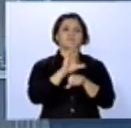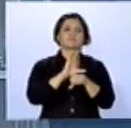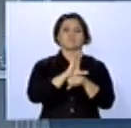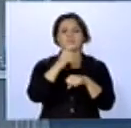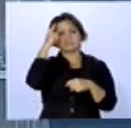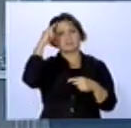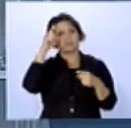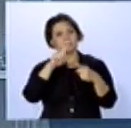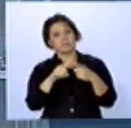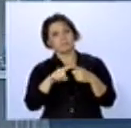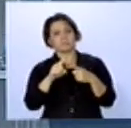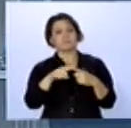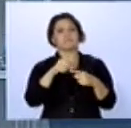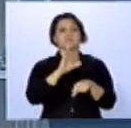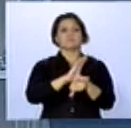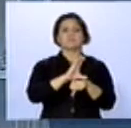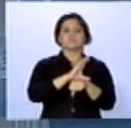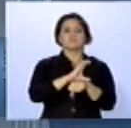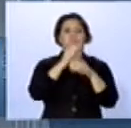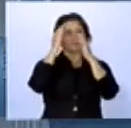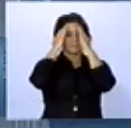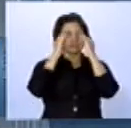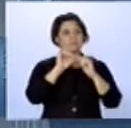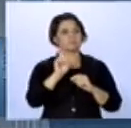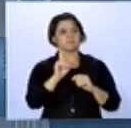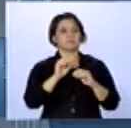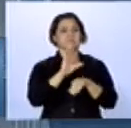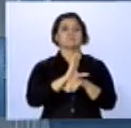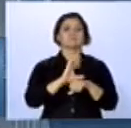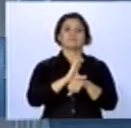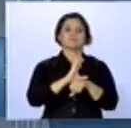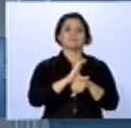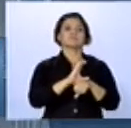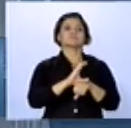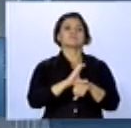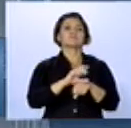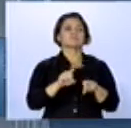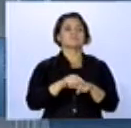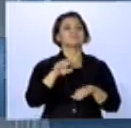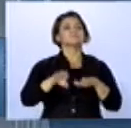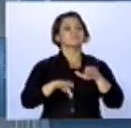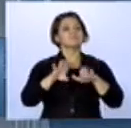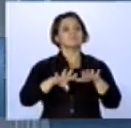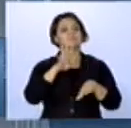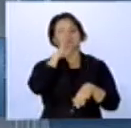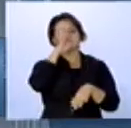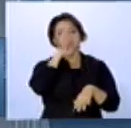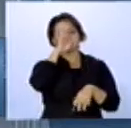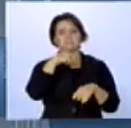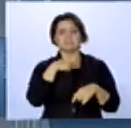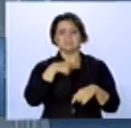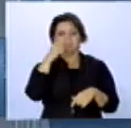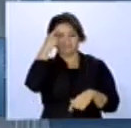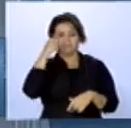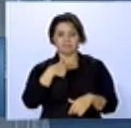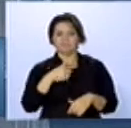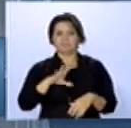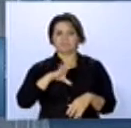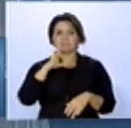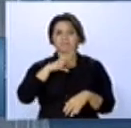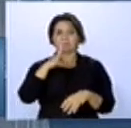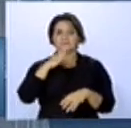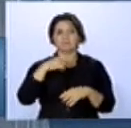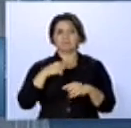ou não nesse momento porque eu até admito ser usado às vezes mas não seria imprudente nessa casa falar sobre